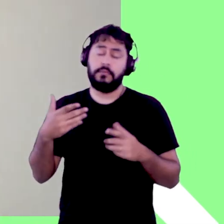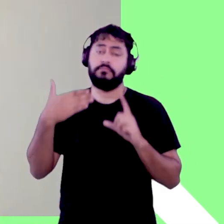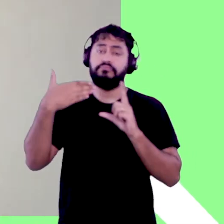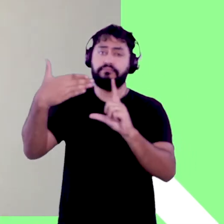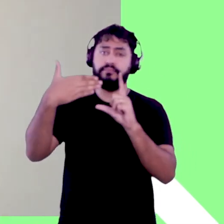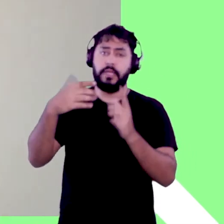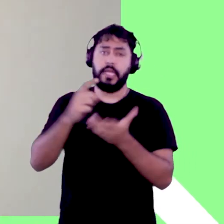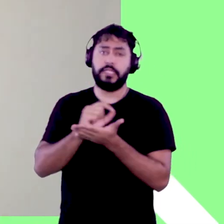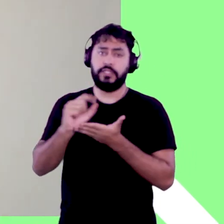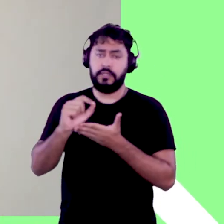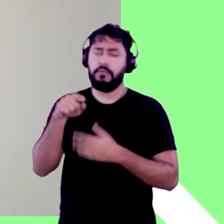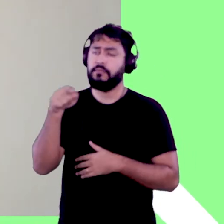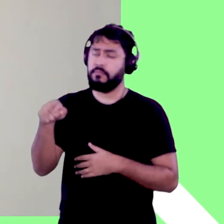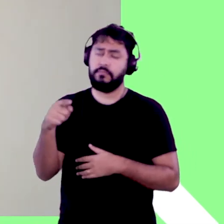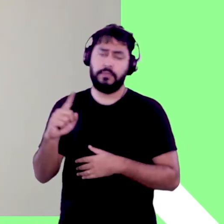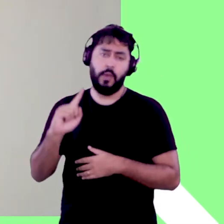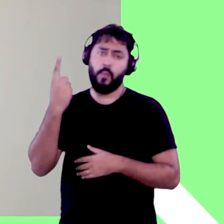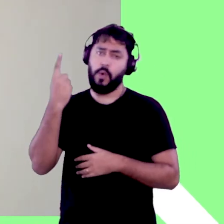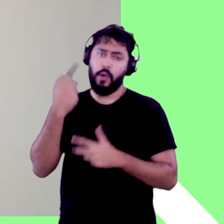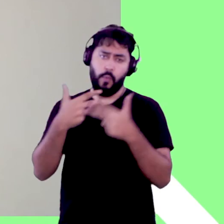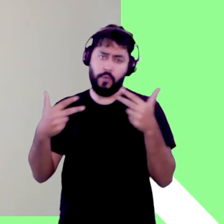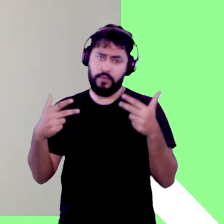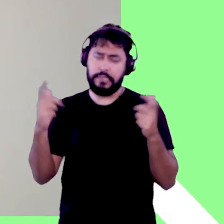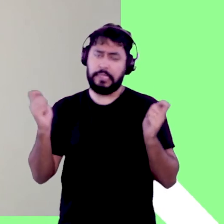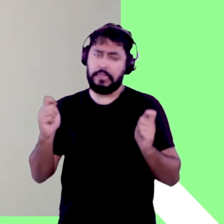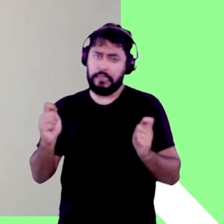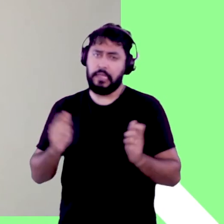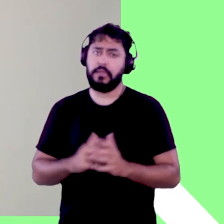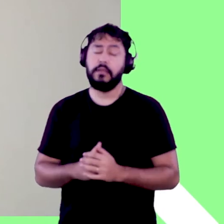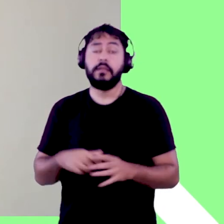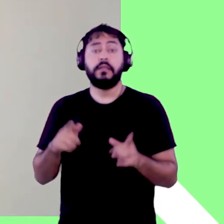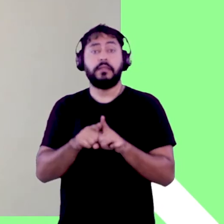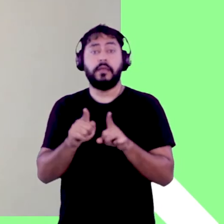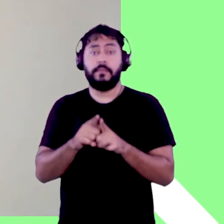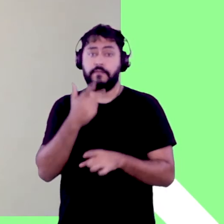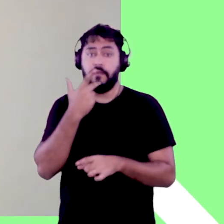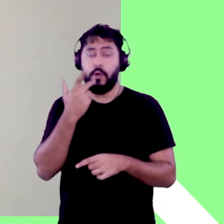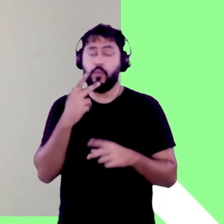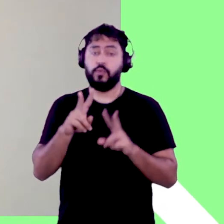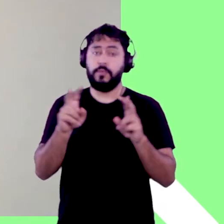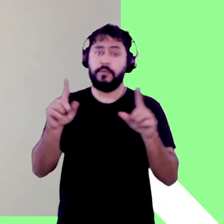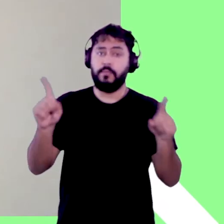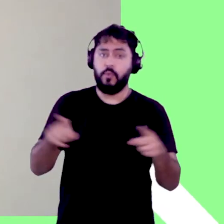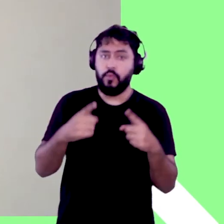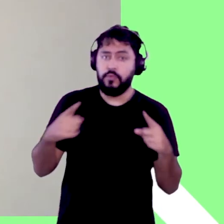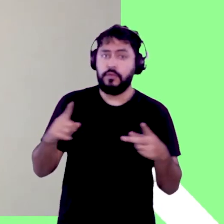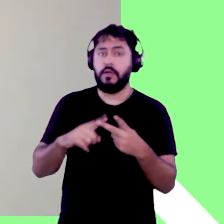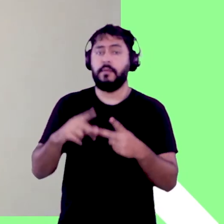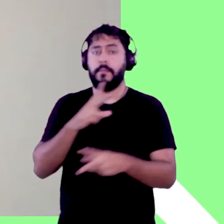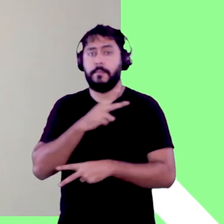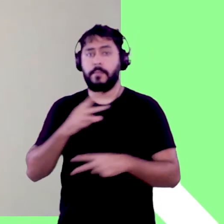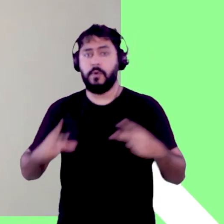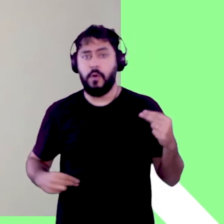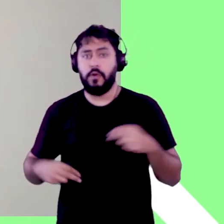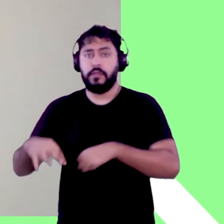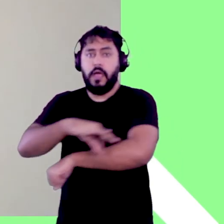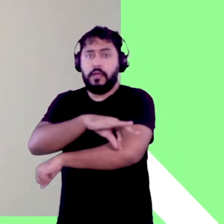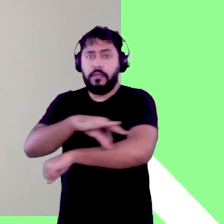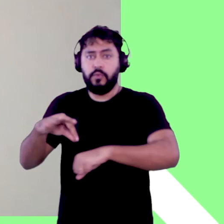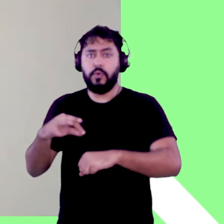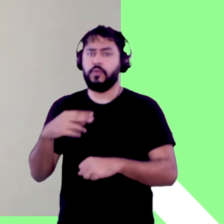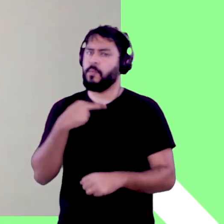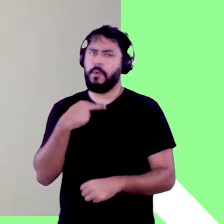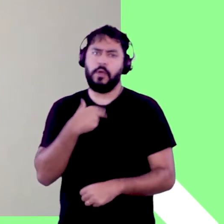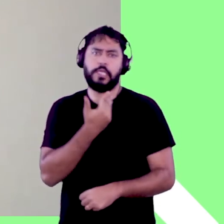desses aspectos. E aí, o pessoal também falou aqui da música, da moda e arquitetura, que elas não devem excluir,